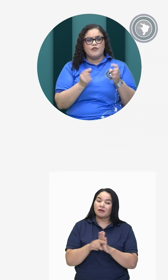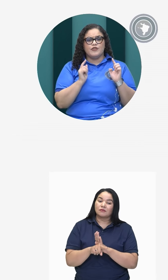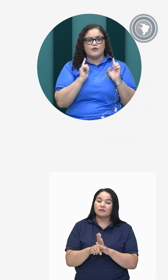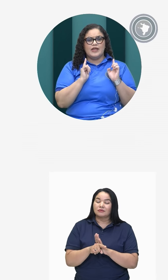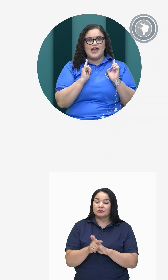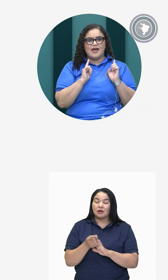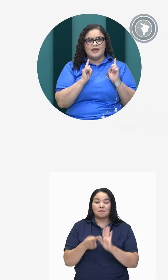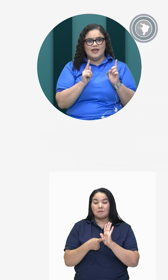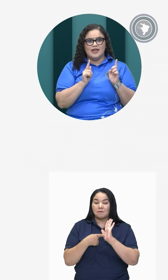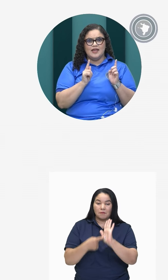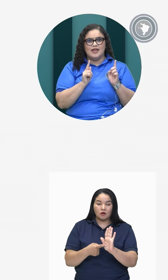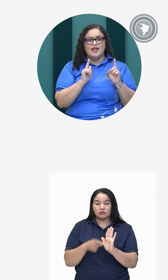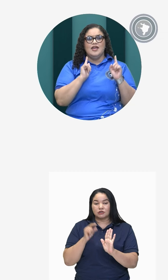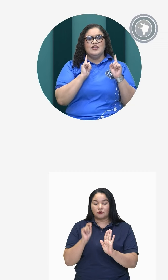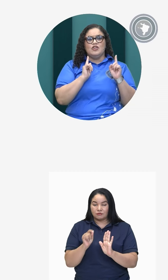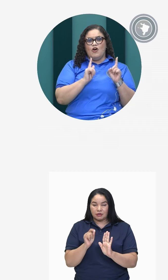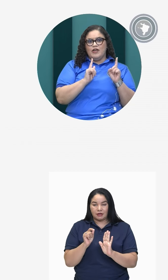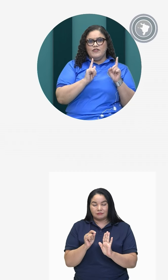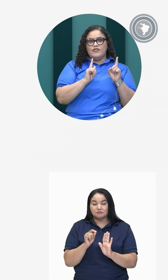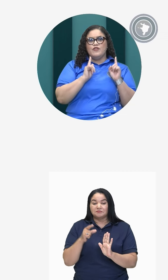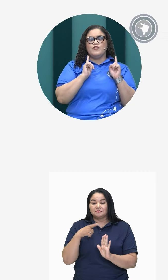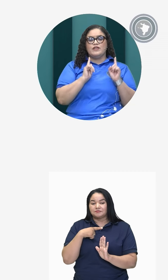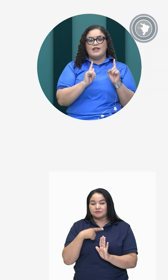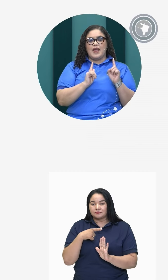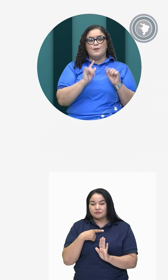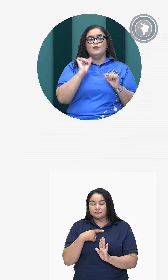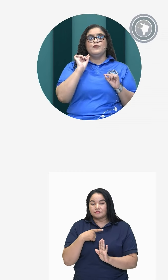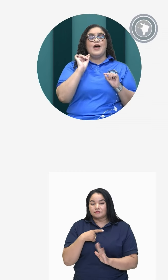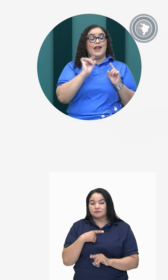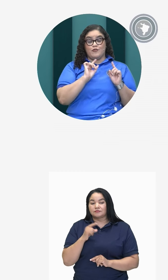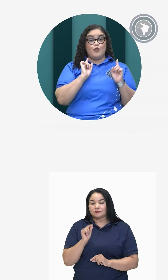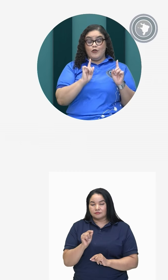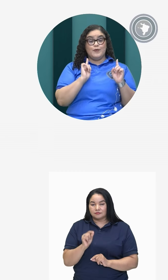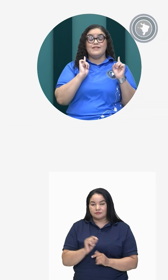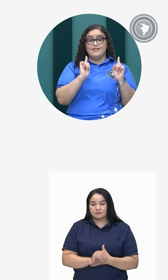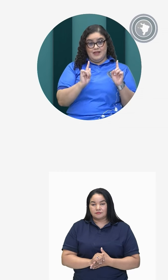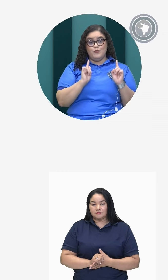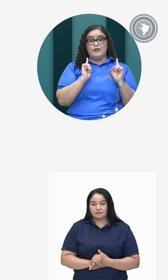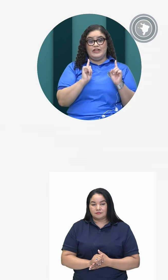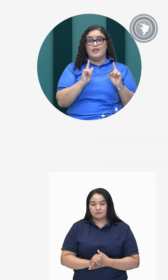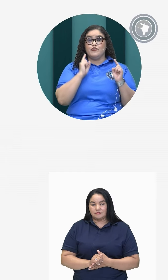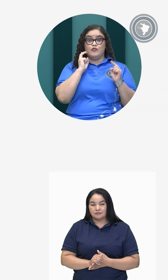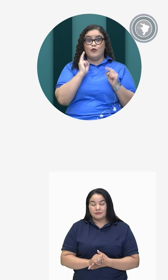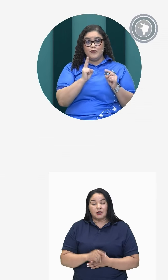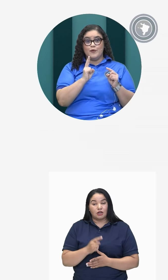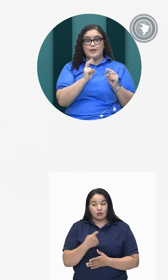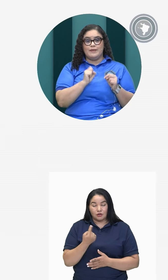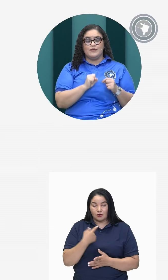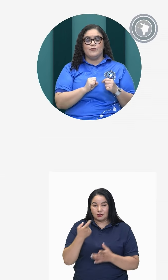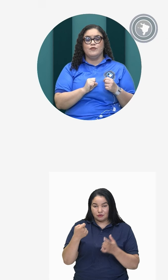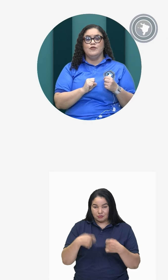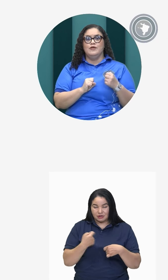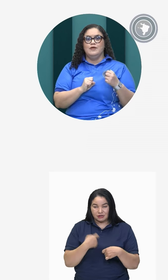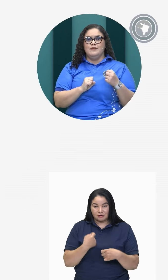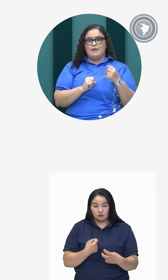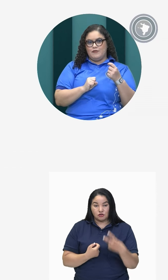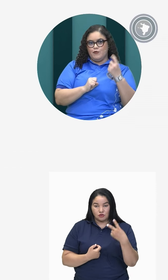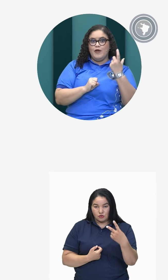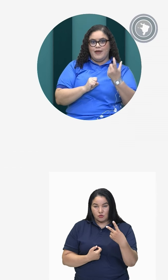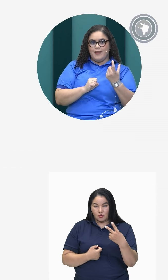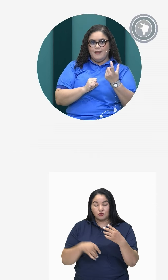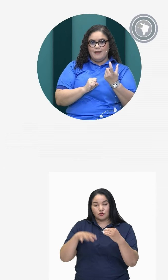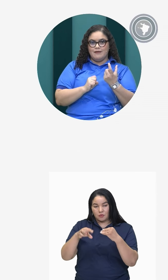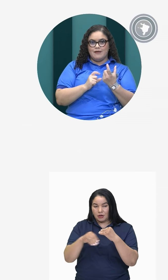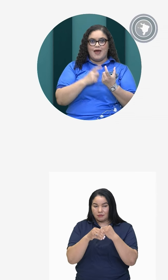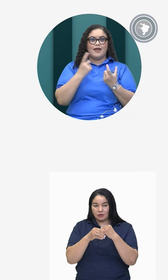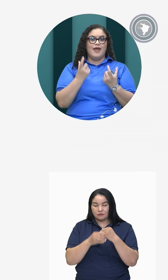me mostram que aí nós só temos, aliás, nós precisamos, na verdade, de dois complementos. Pediu